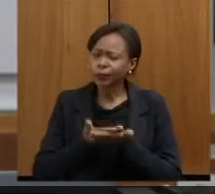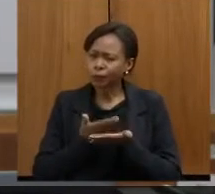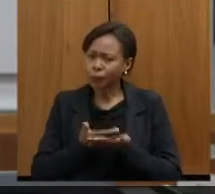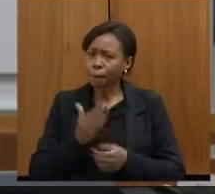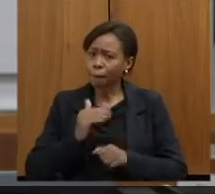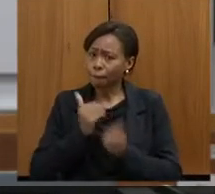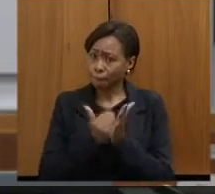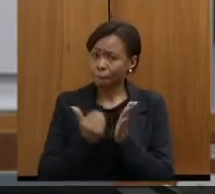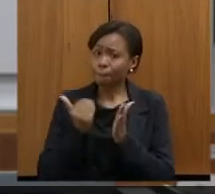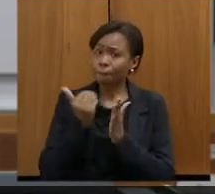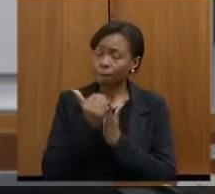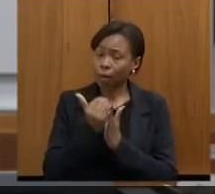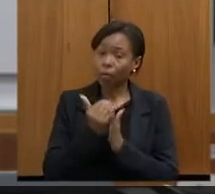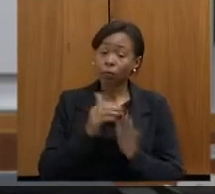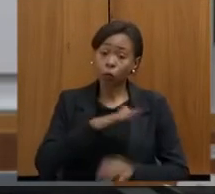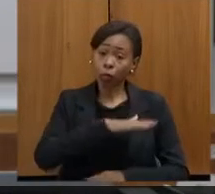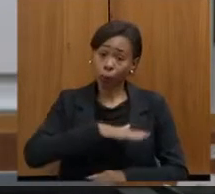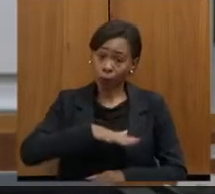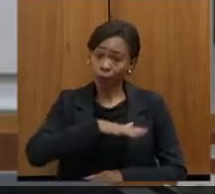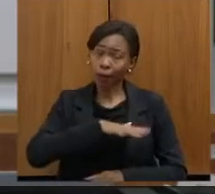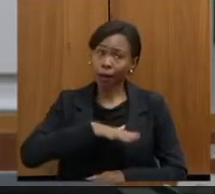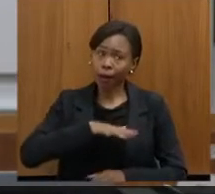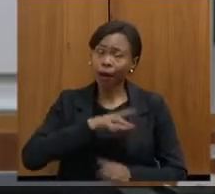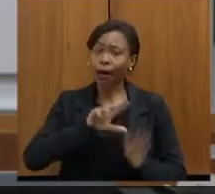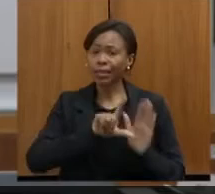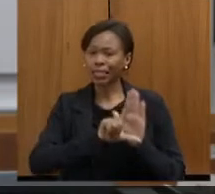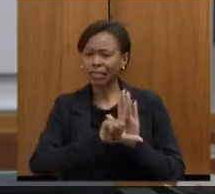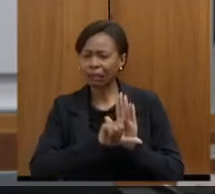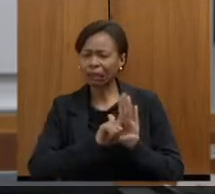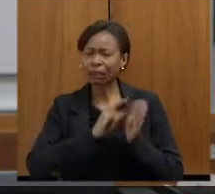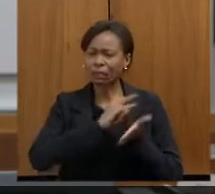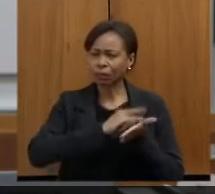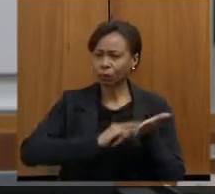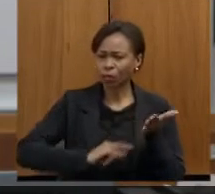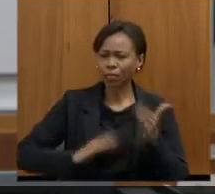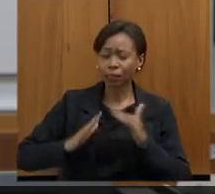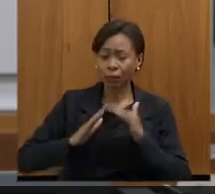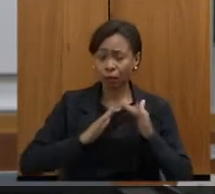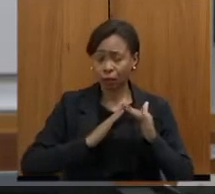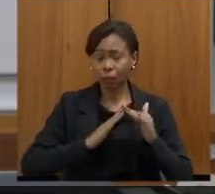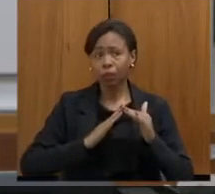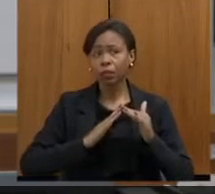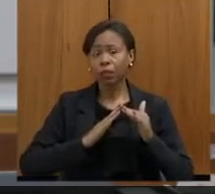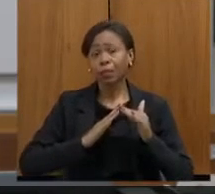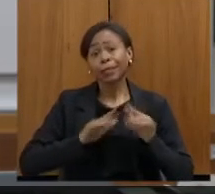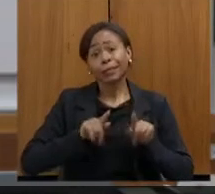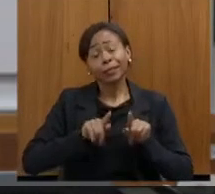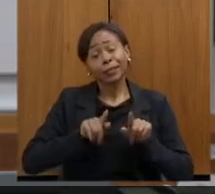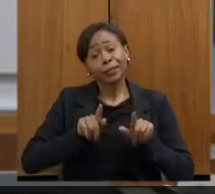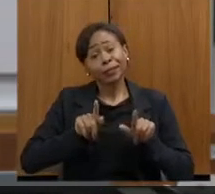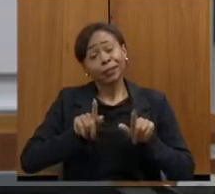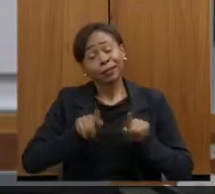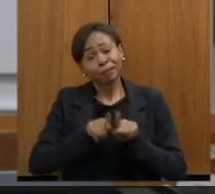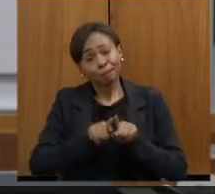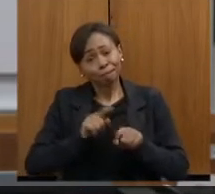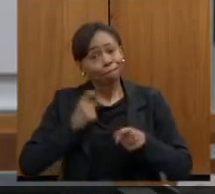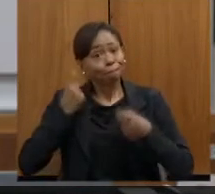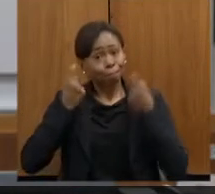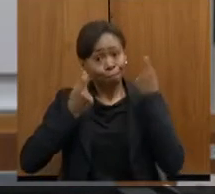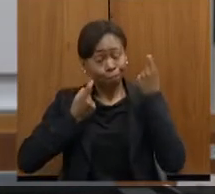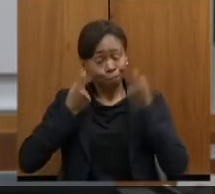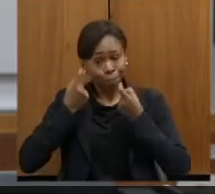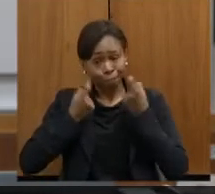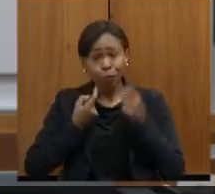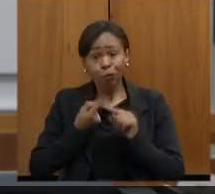um crescimento muito grande agora e isso também traz uma preocupação, porque é lógico